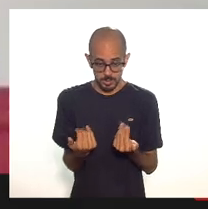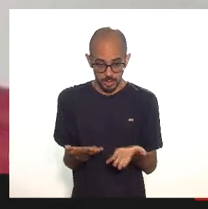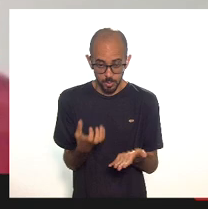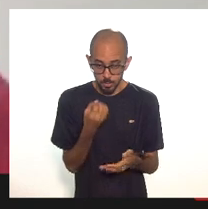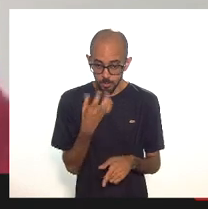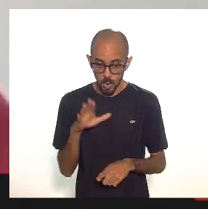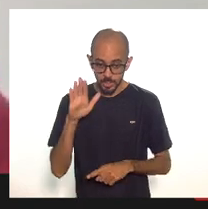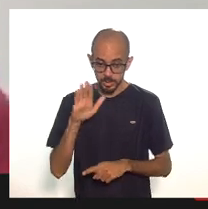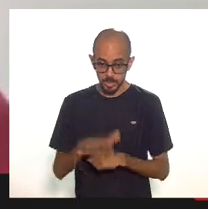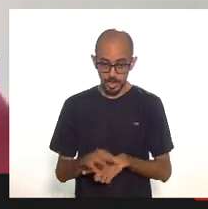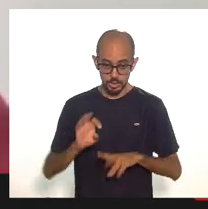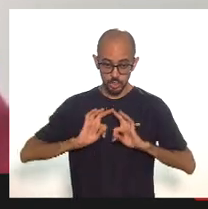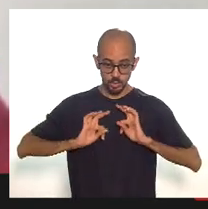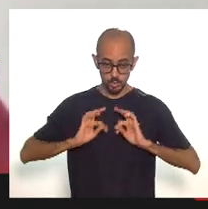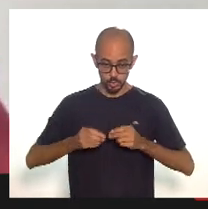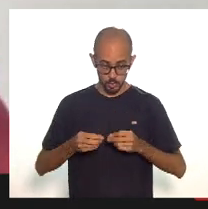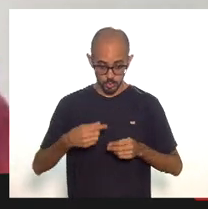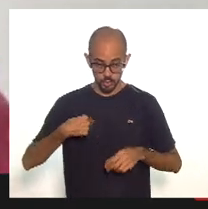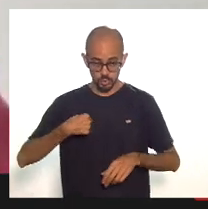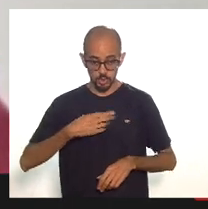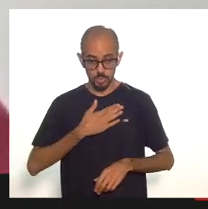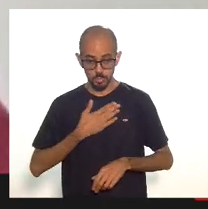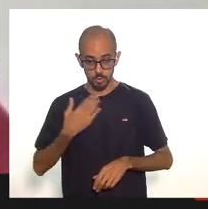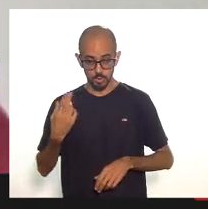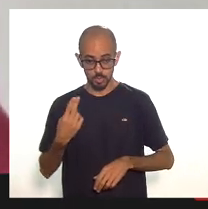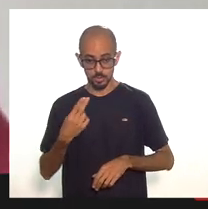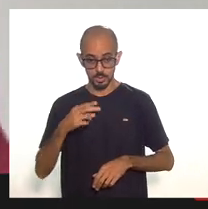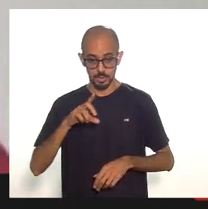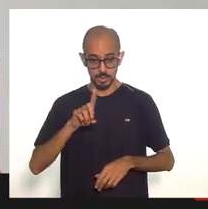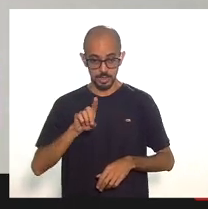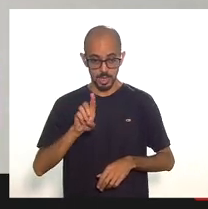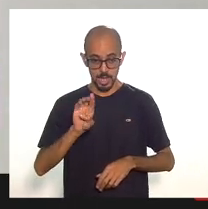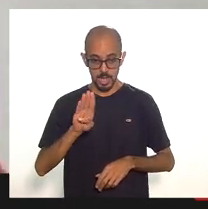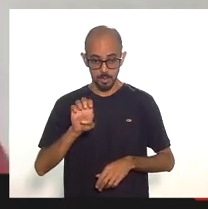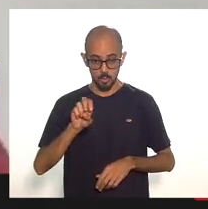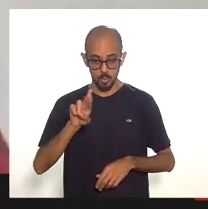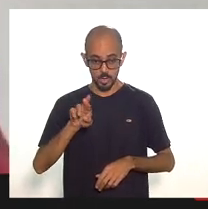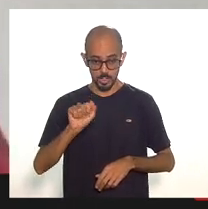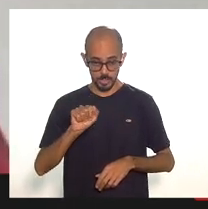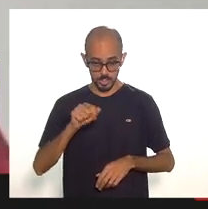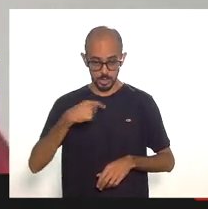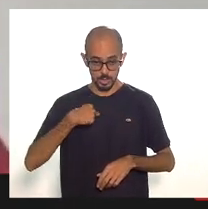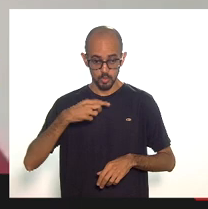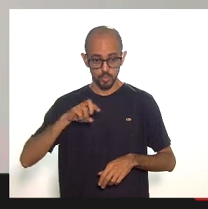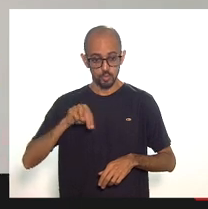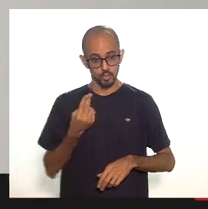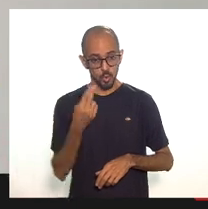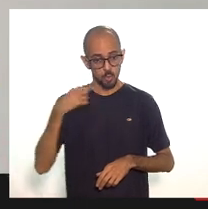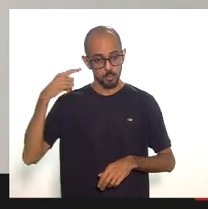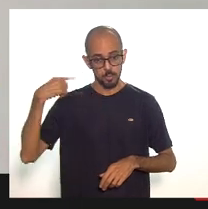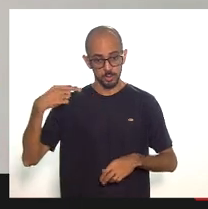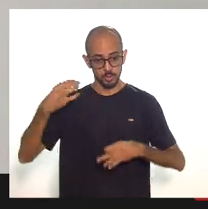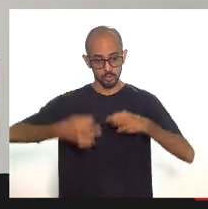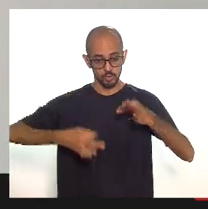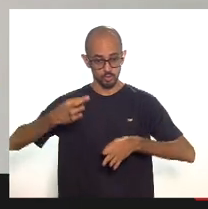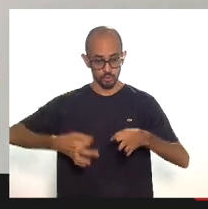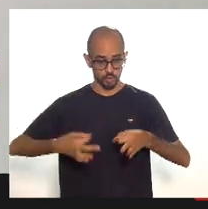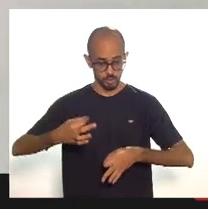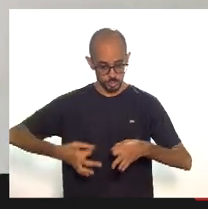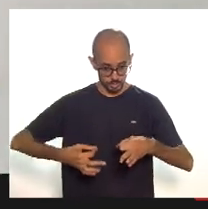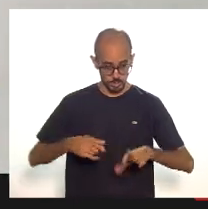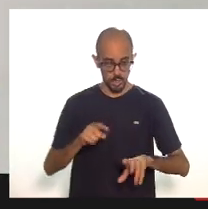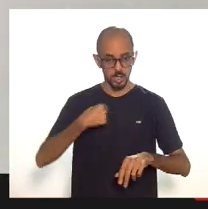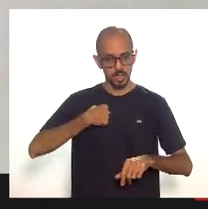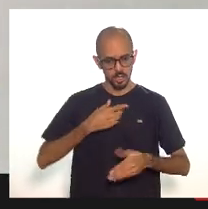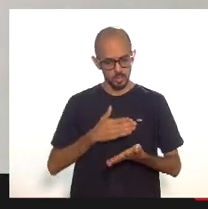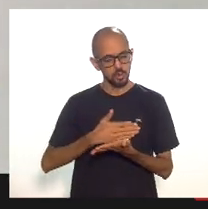a todos, vou me apresentar. Meu nome é Débora Cage, sou promotora de justiça. E eu estou iniciando na área de saúde já